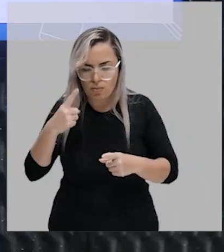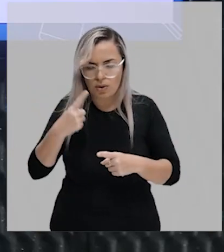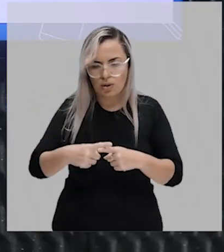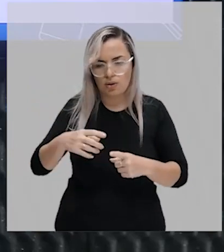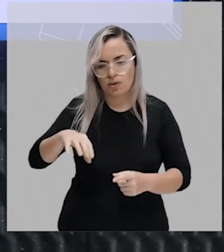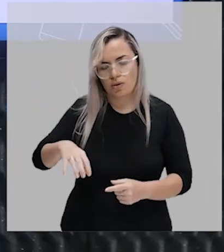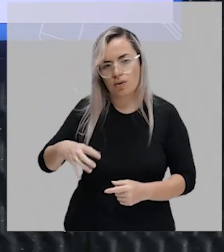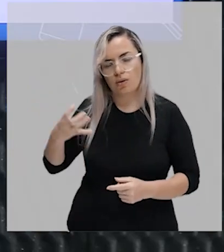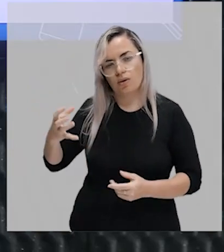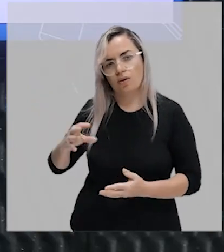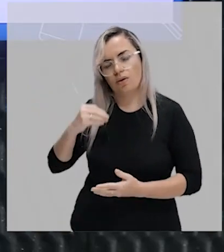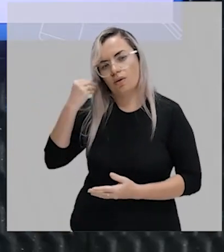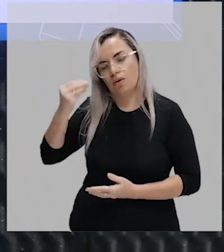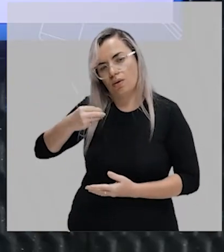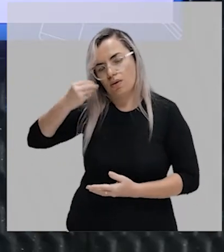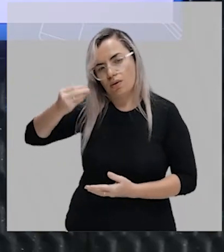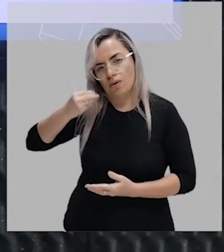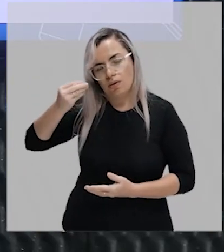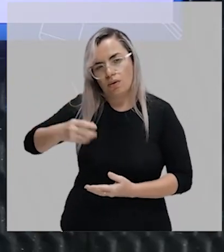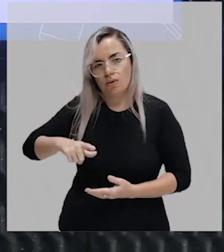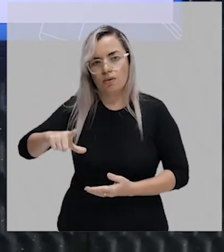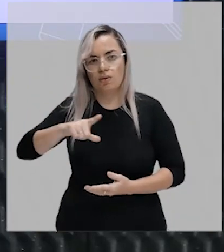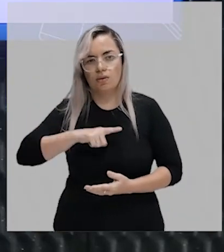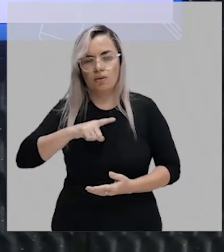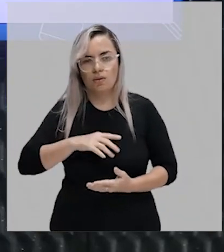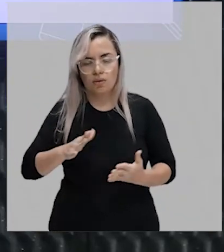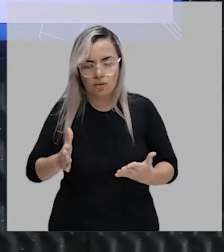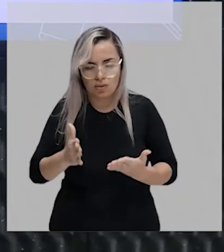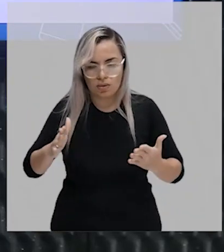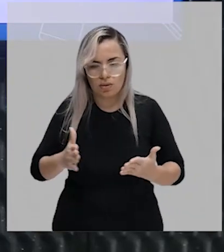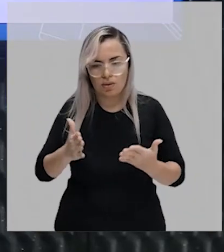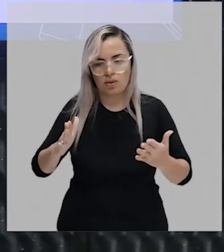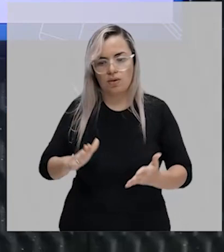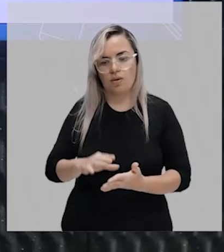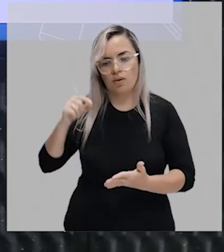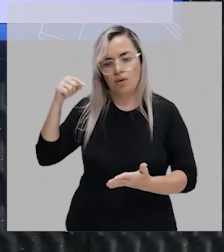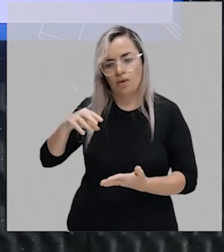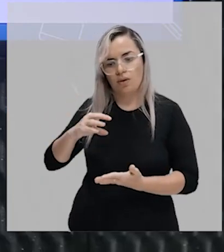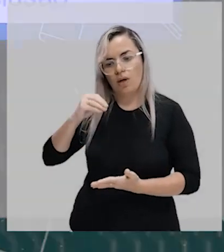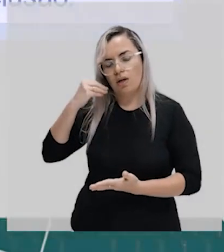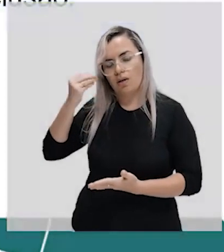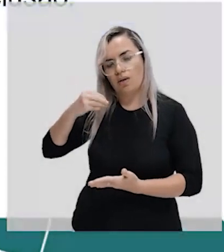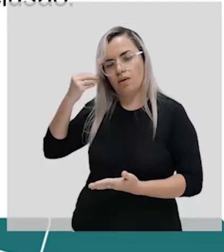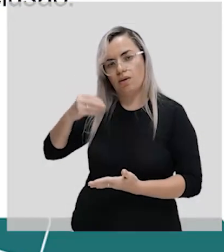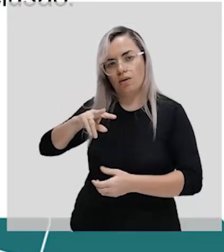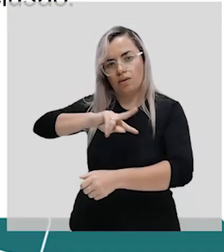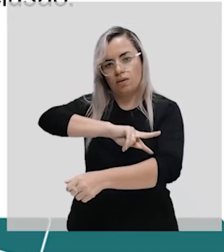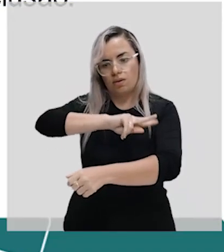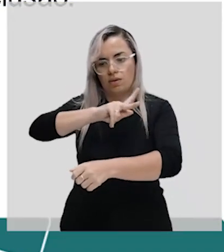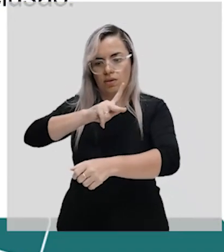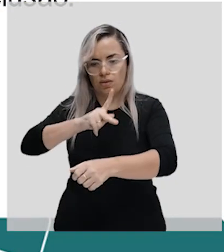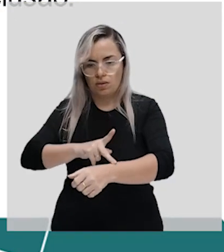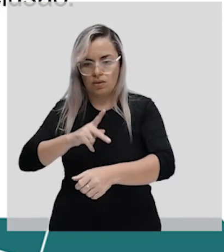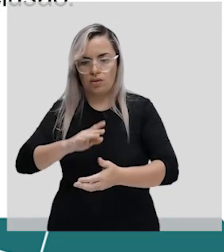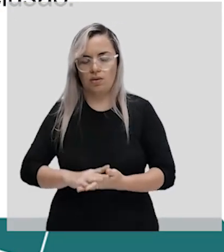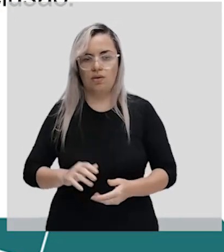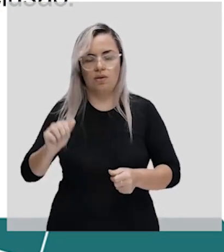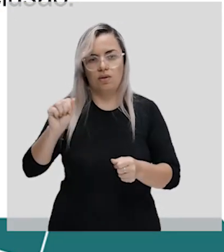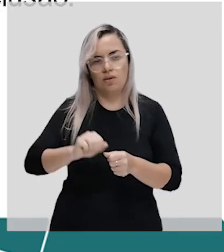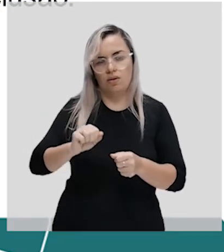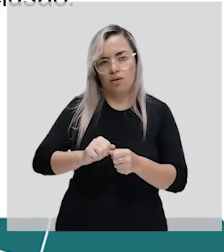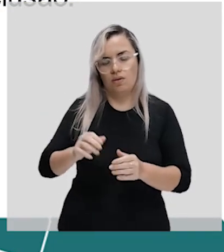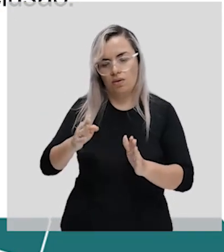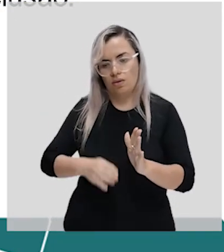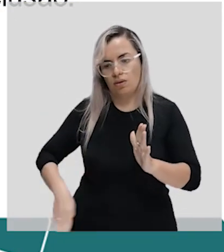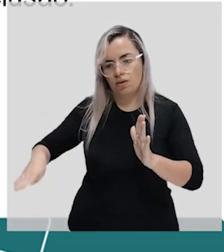um determinado experimento tem que ser promovido para poder você testar essa hipótese. Então, depois que o experimento é feito,